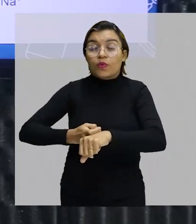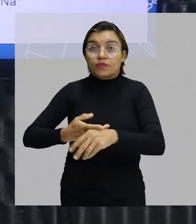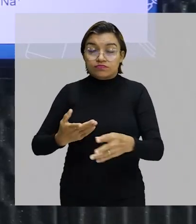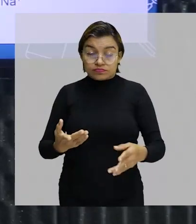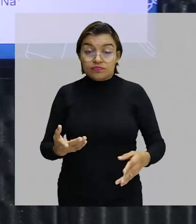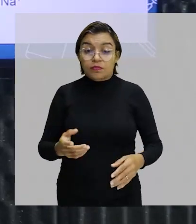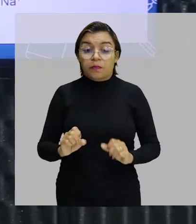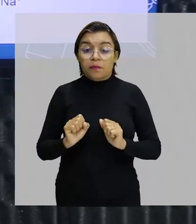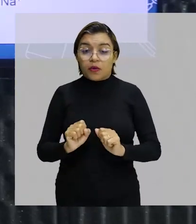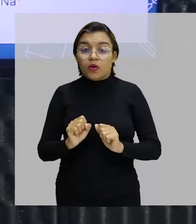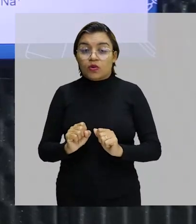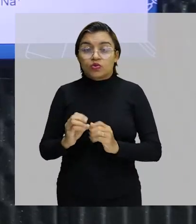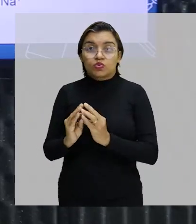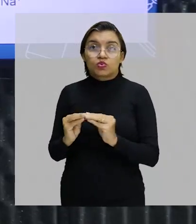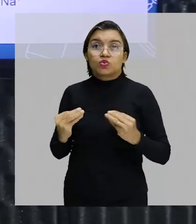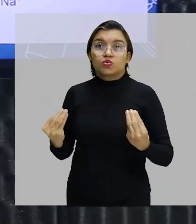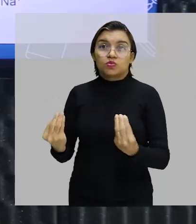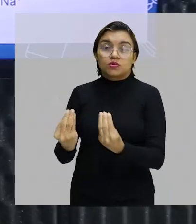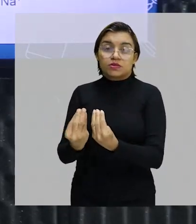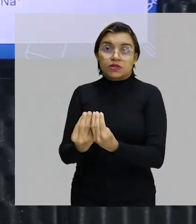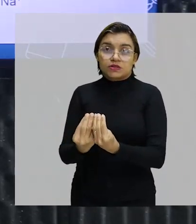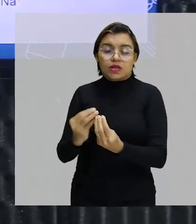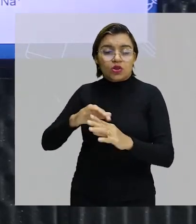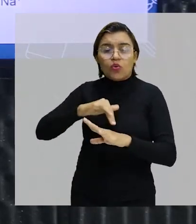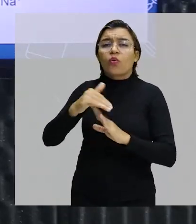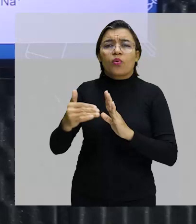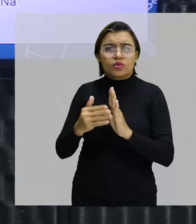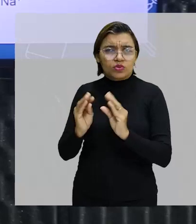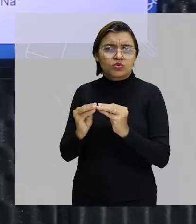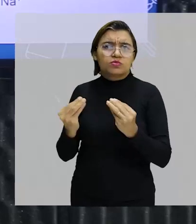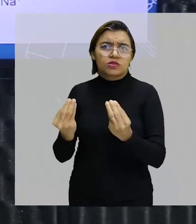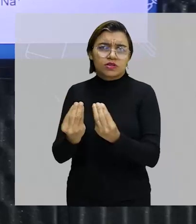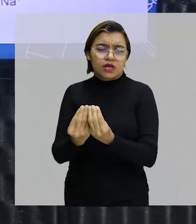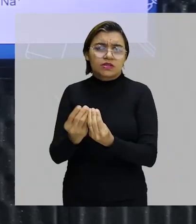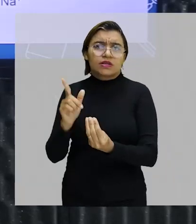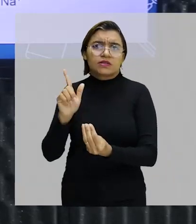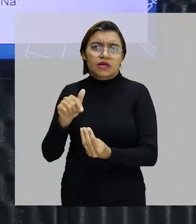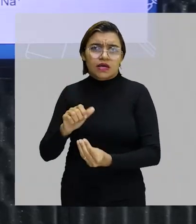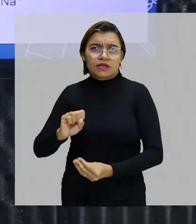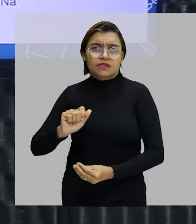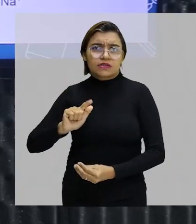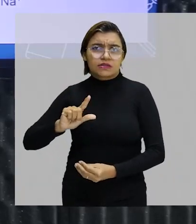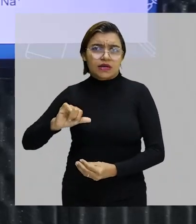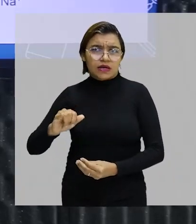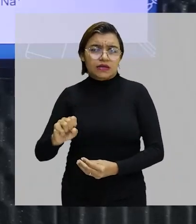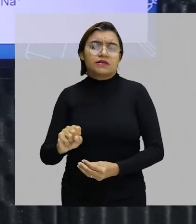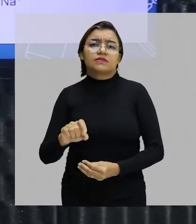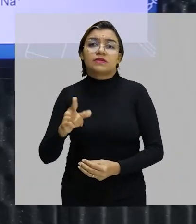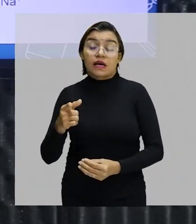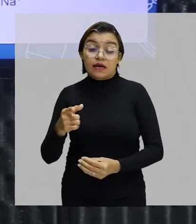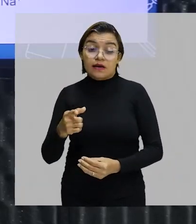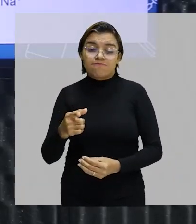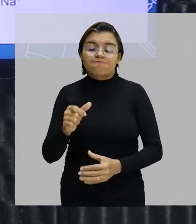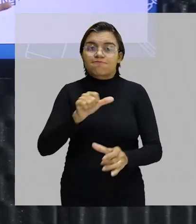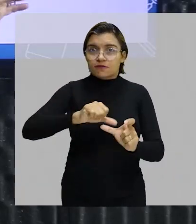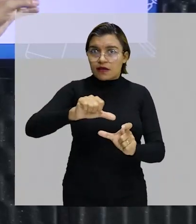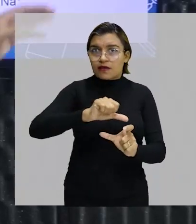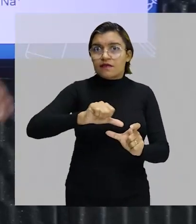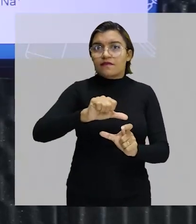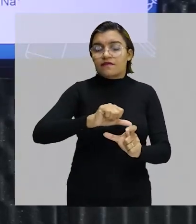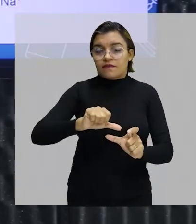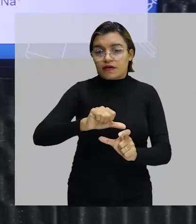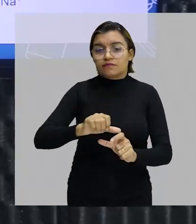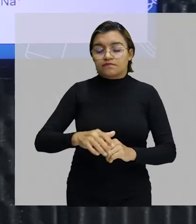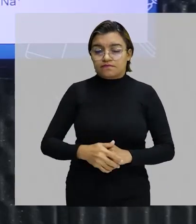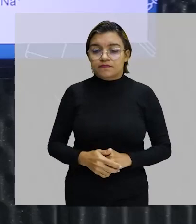essas substâncias, na verdade, são sais derivados de ácidos carboxílicos e a